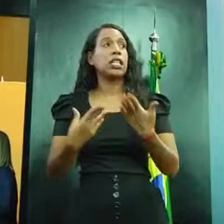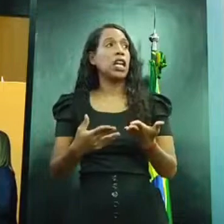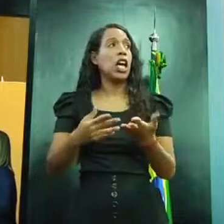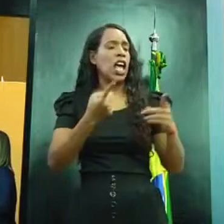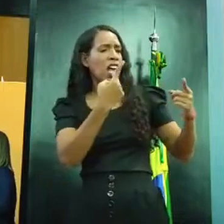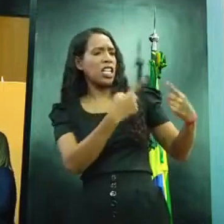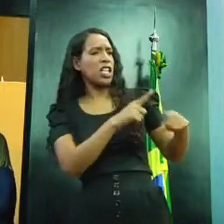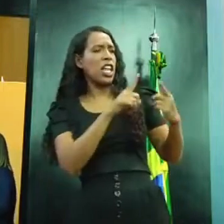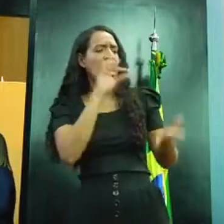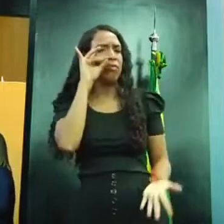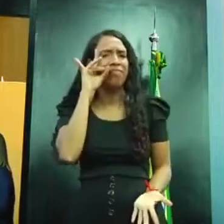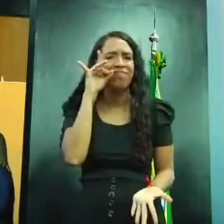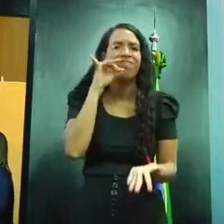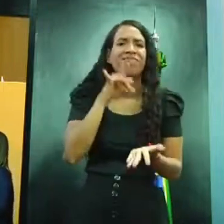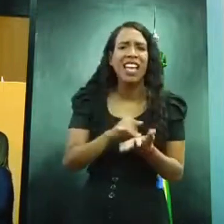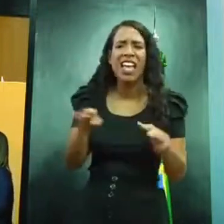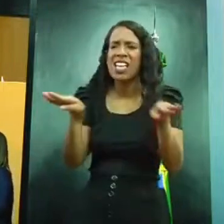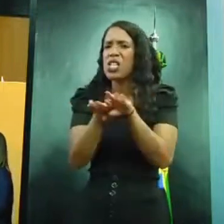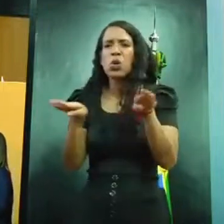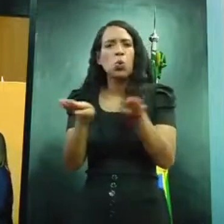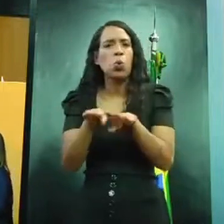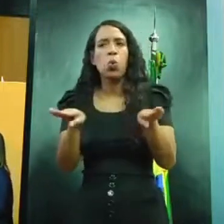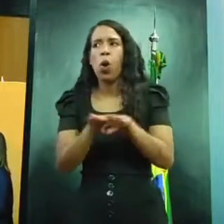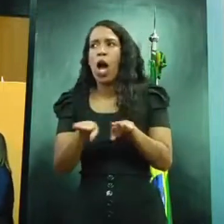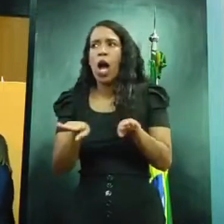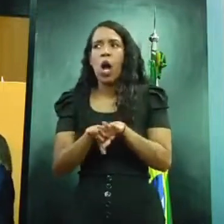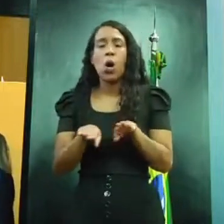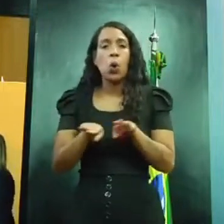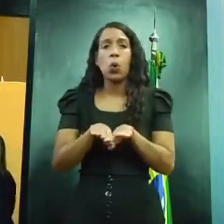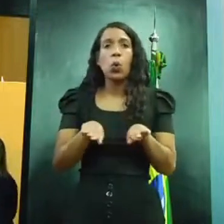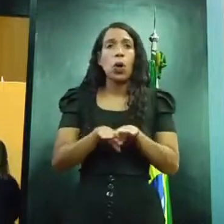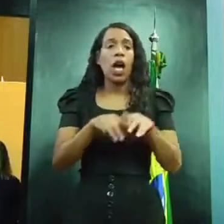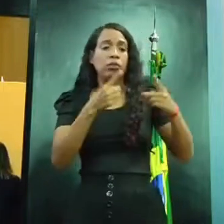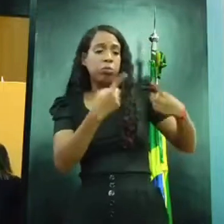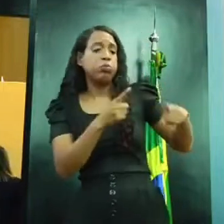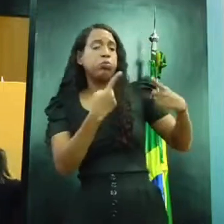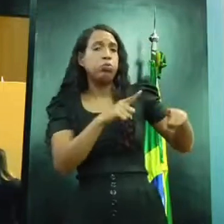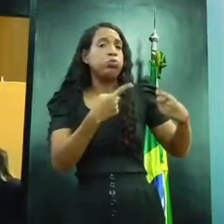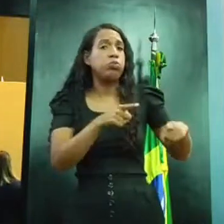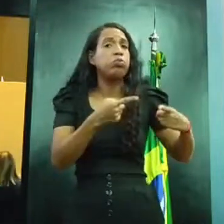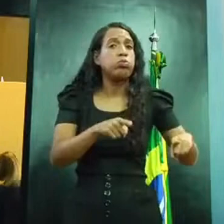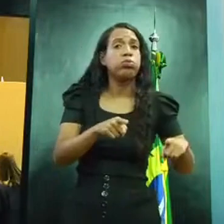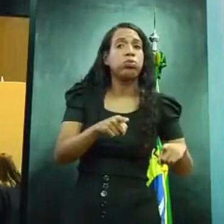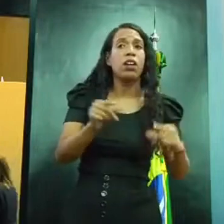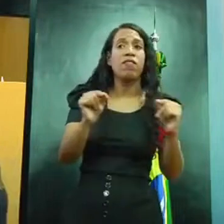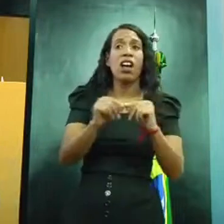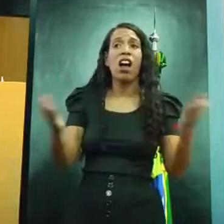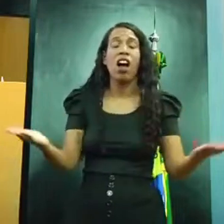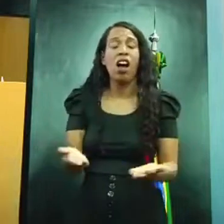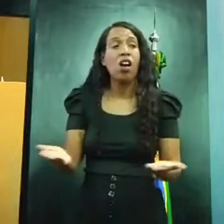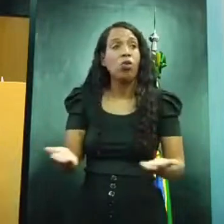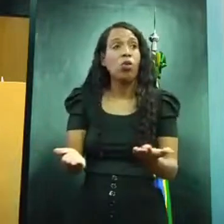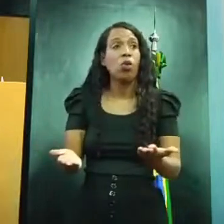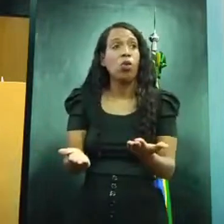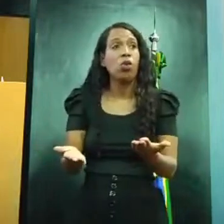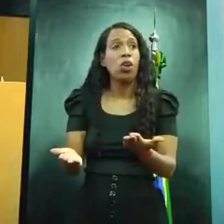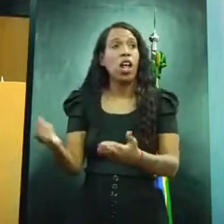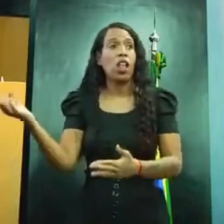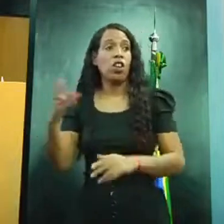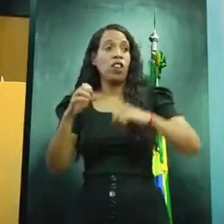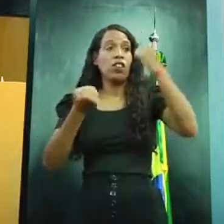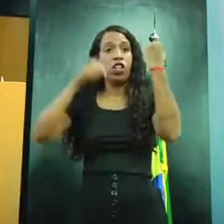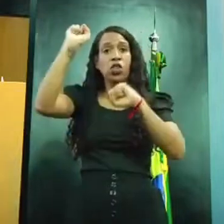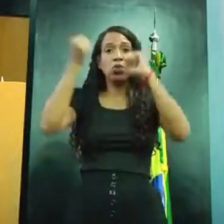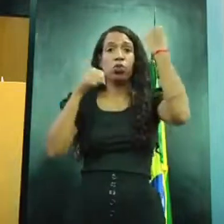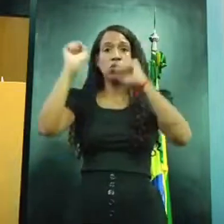críticas são exatamente iguais às críticas que fazem agora ao Nova Indústria